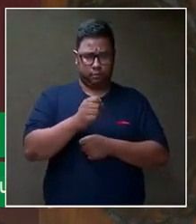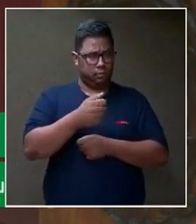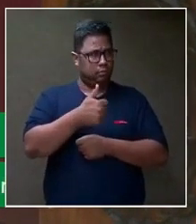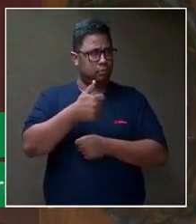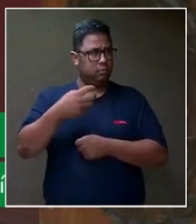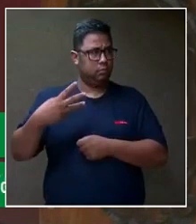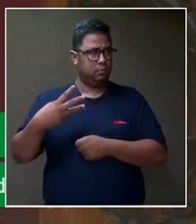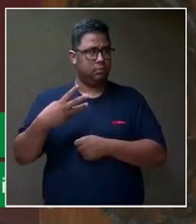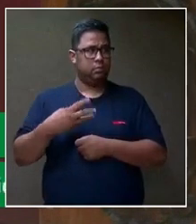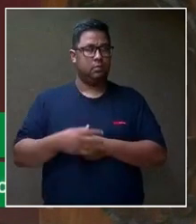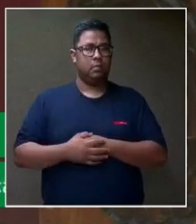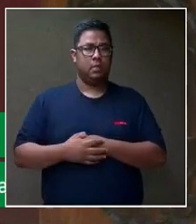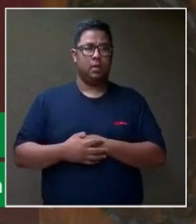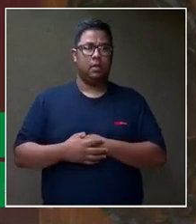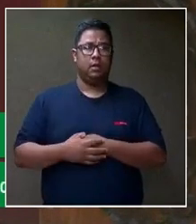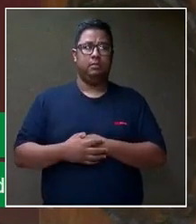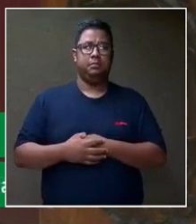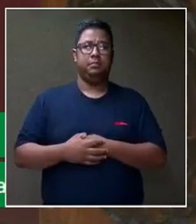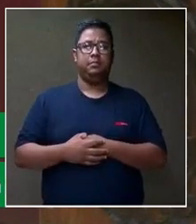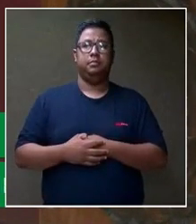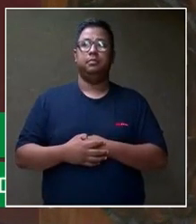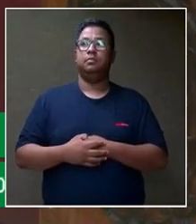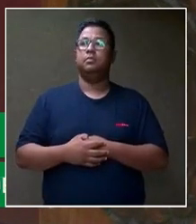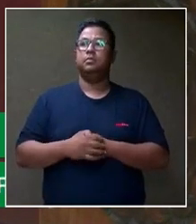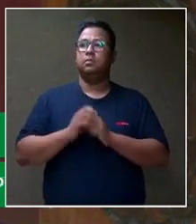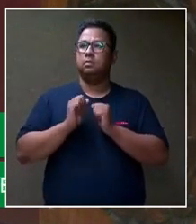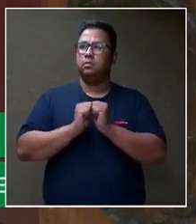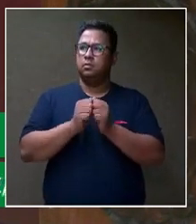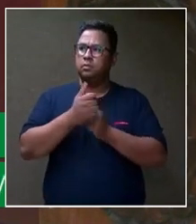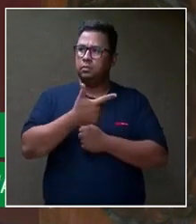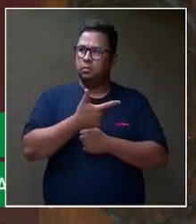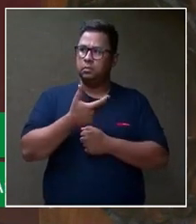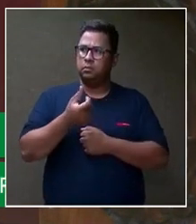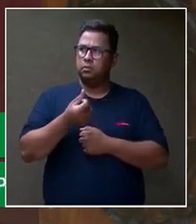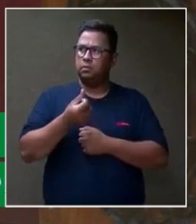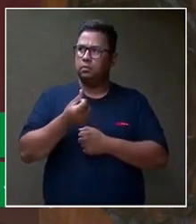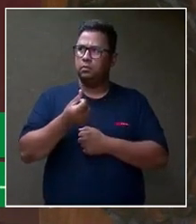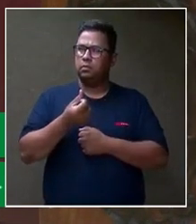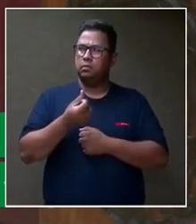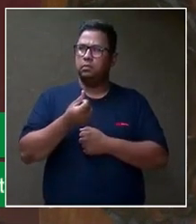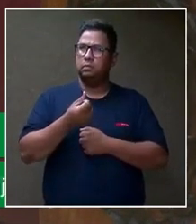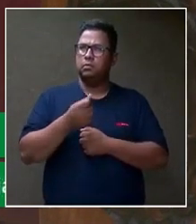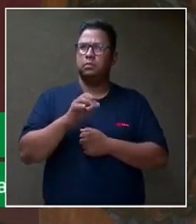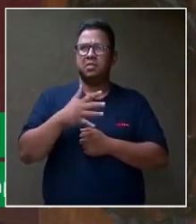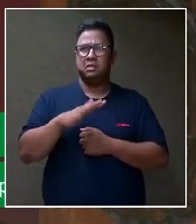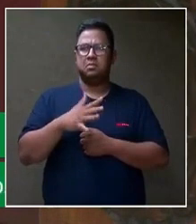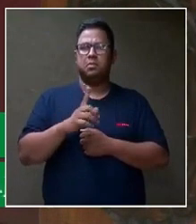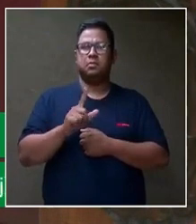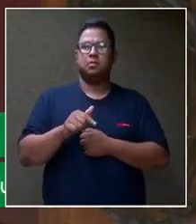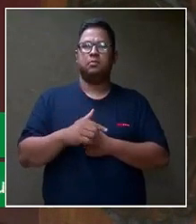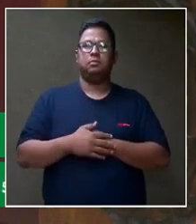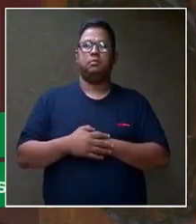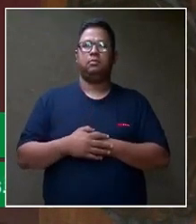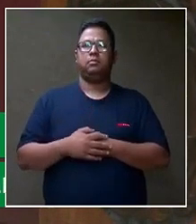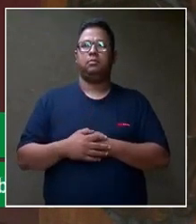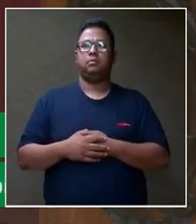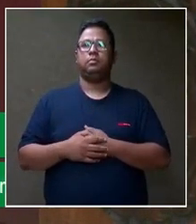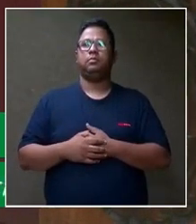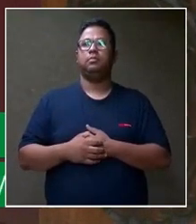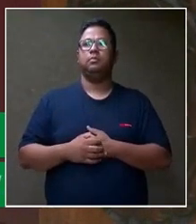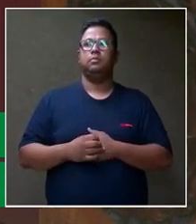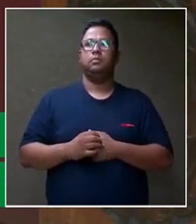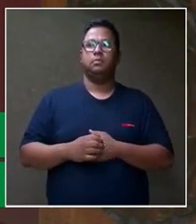2013. 2013. E ela começou o relacionamento com ele em 2016? Eu acho que foi por aí. É, consta aqui nos autos,